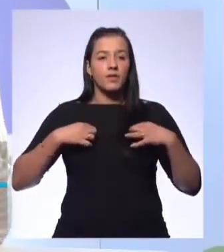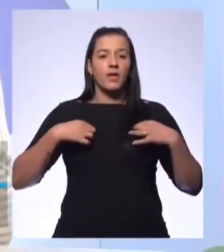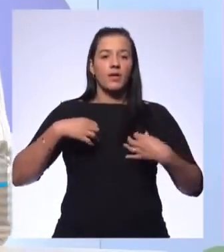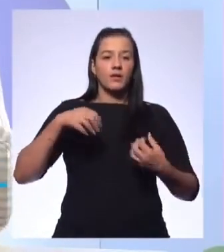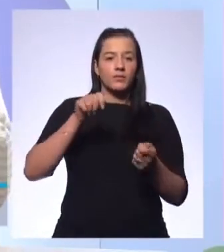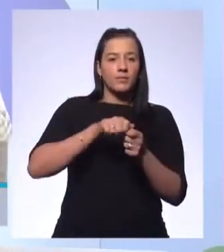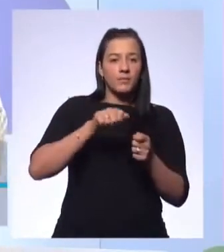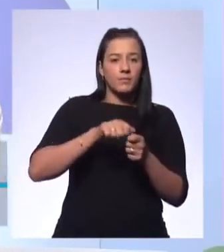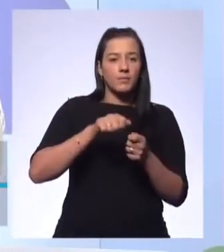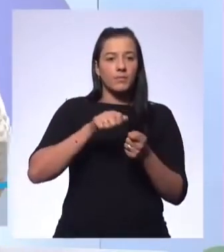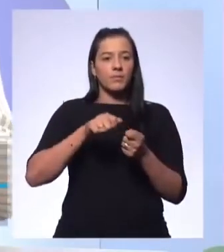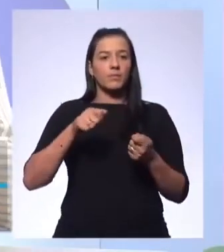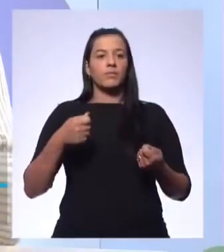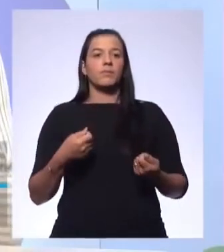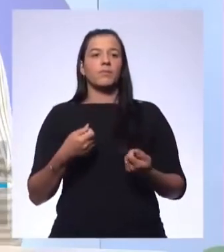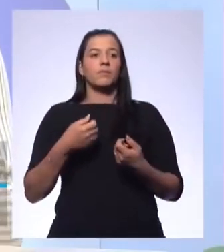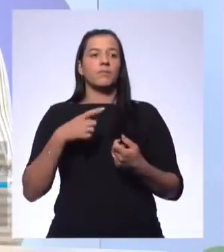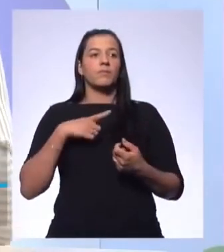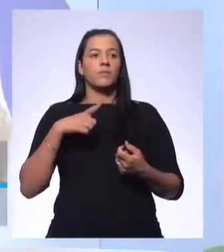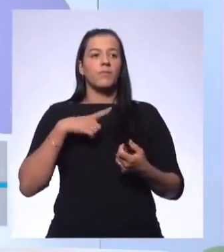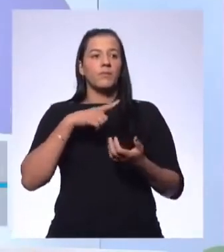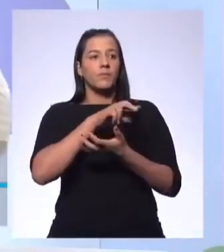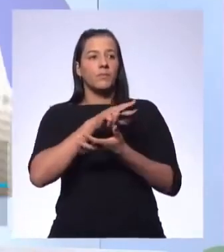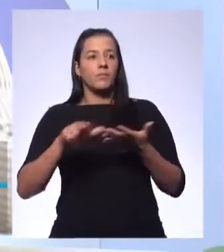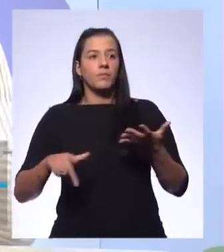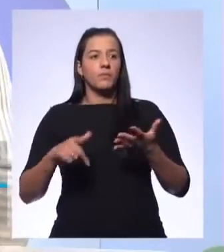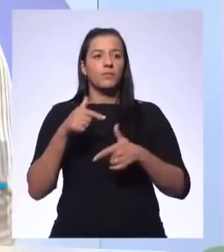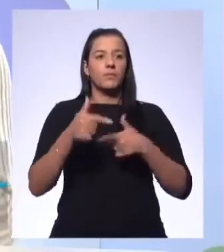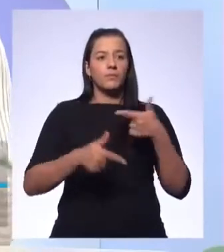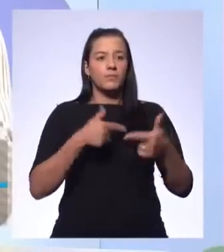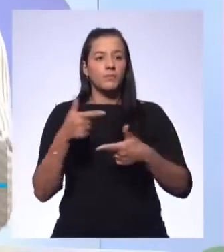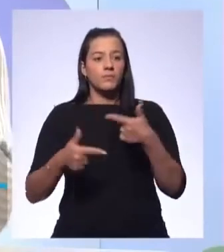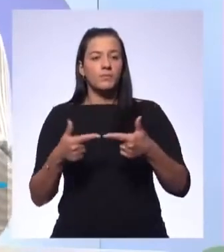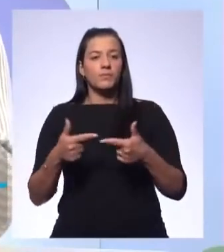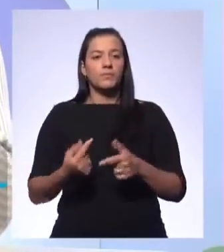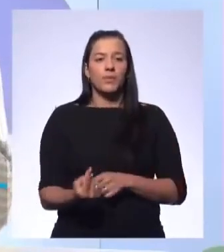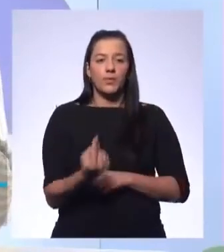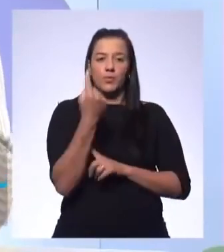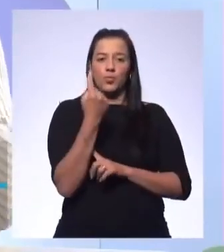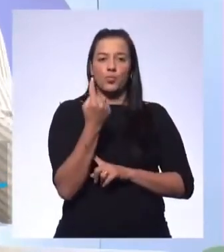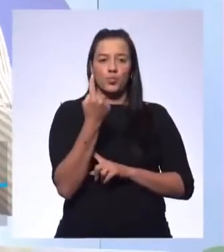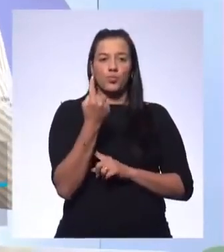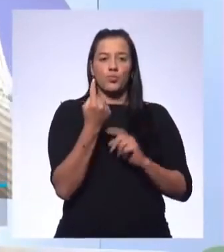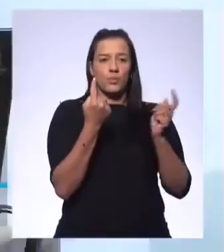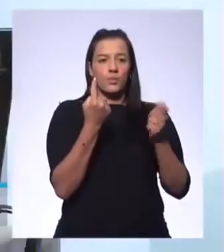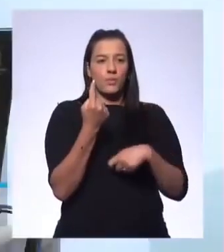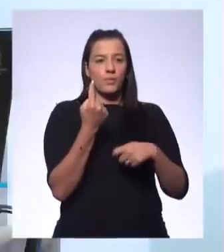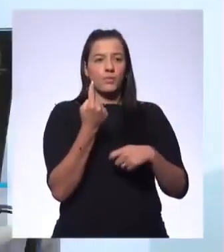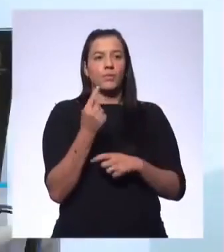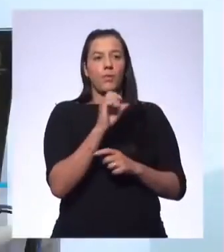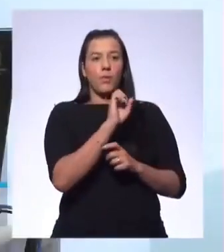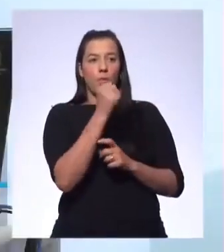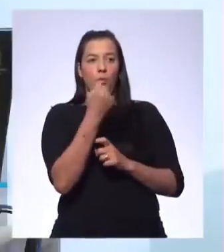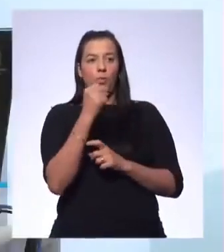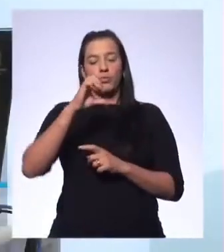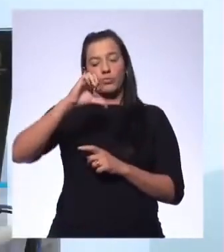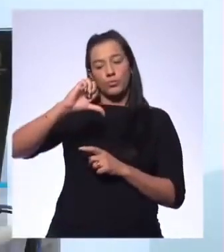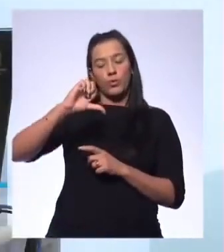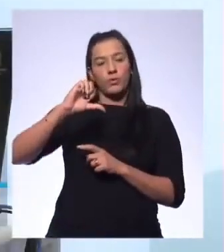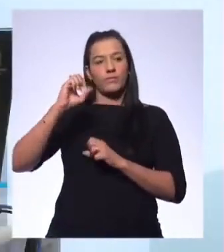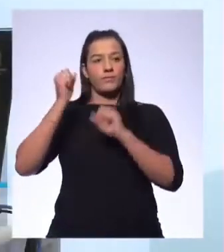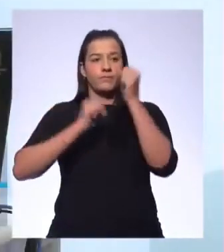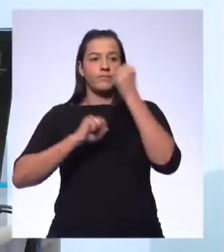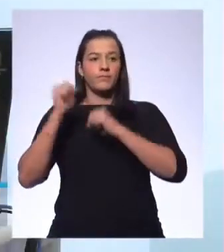né? Uma Vanguard Supreme. No setor de trabalho, um único operário consegue operar 8, 9